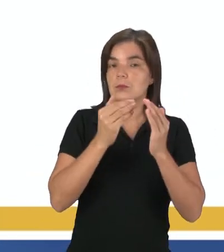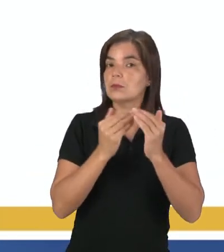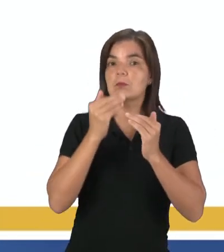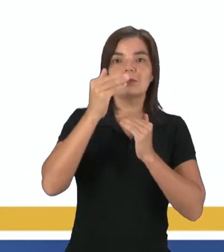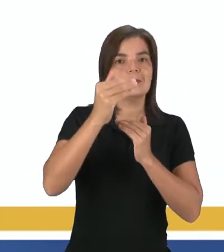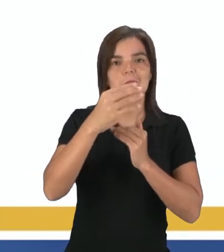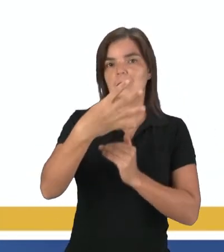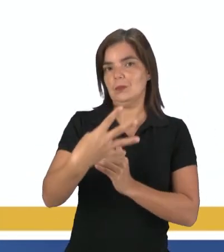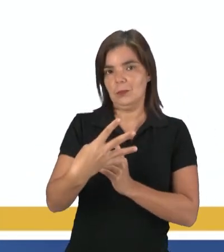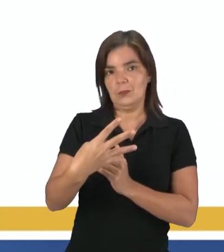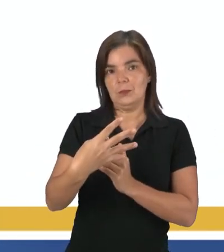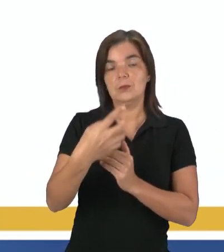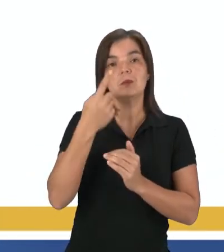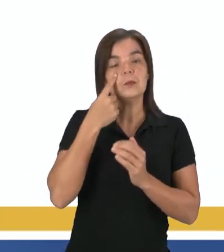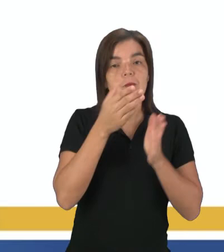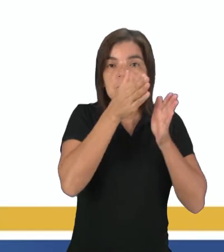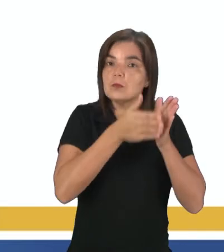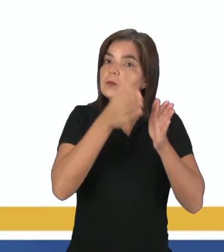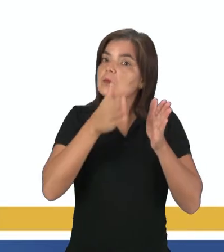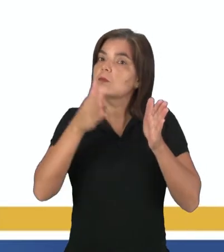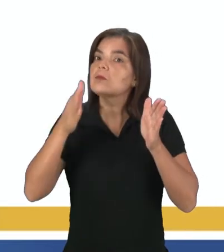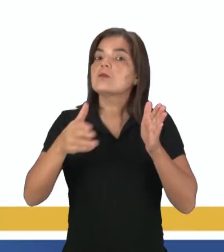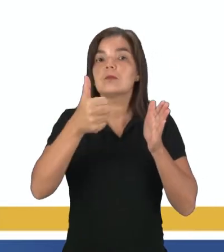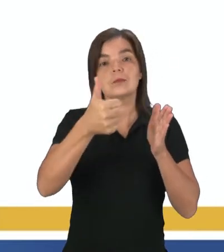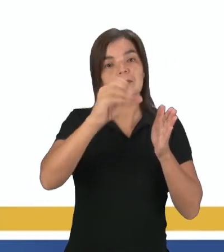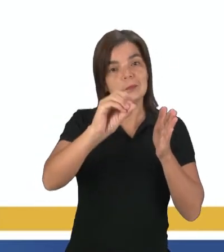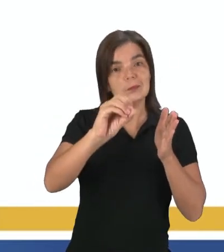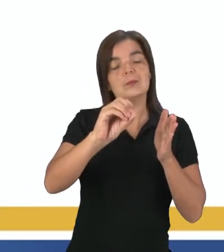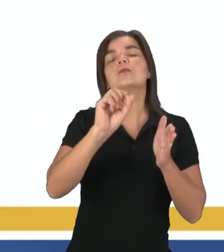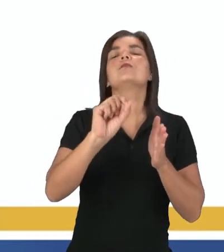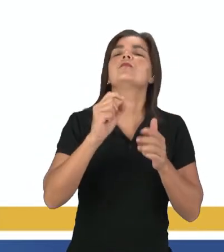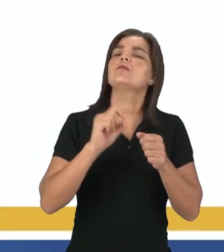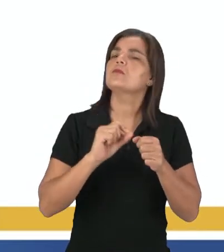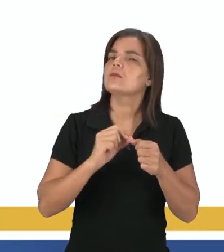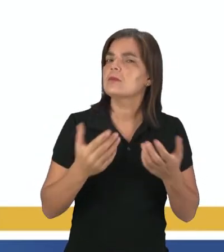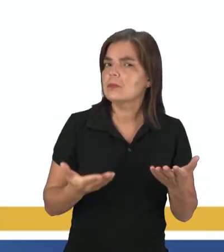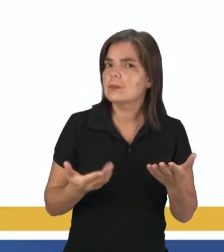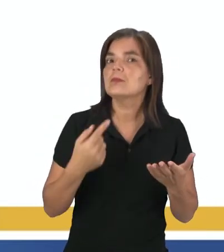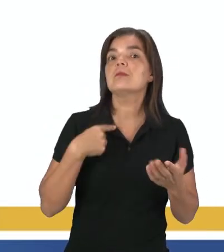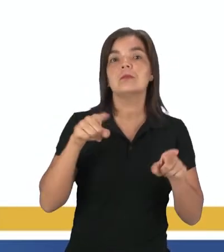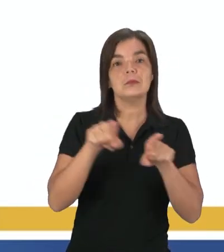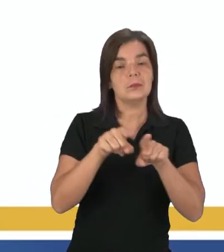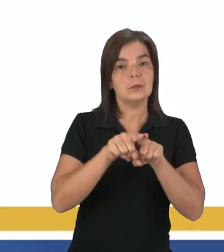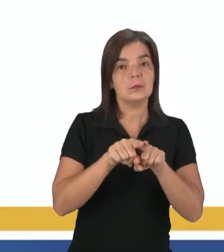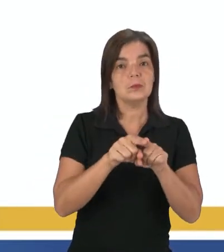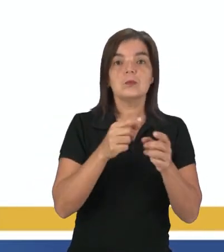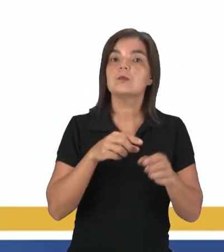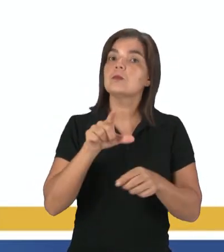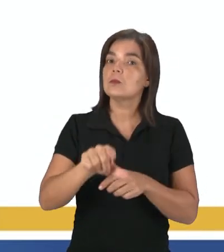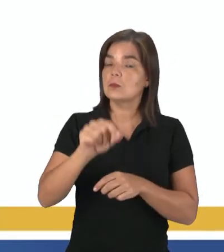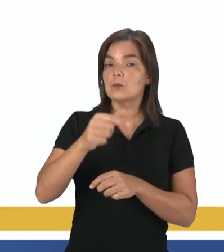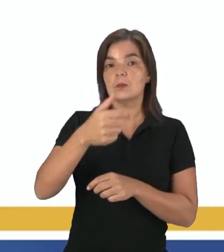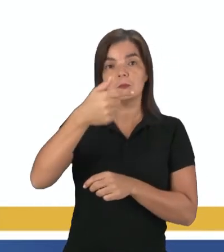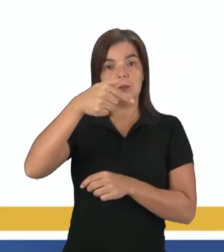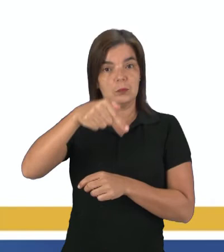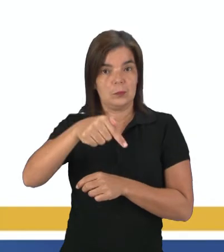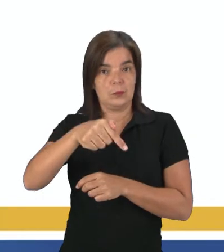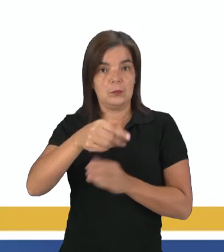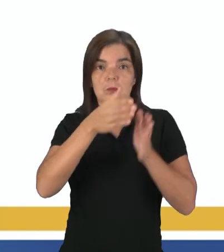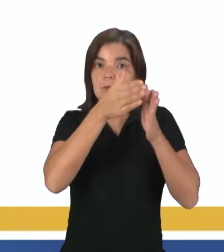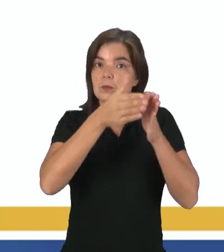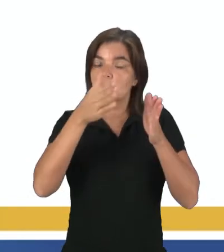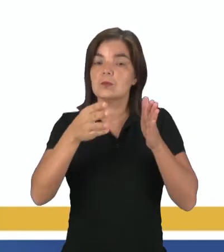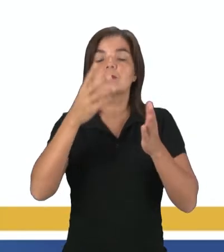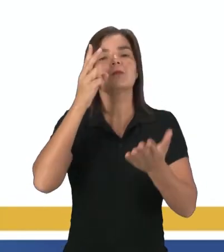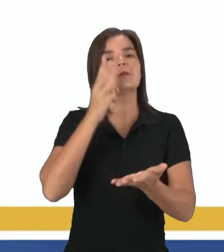passar de lá. E aí eu dividi em 10 partes iguais. E o que é que eu fiz? Eu tomei a sétima parte. Agora observe aí